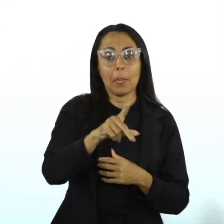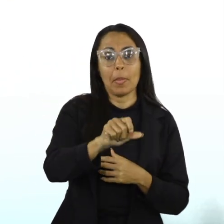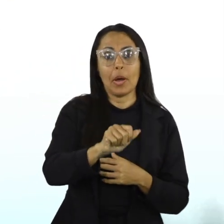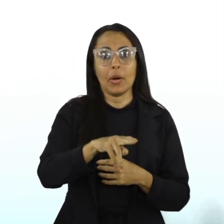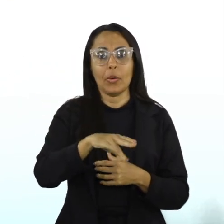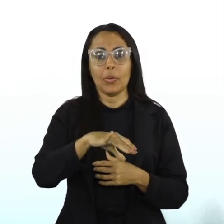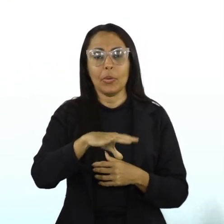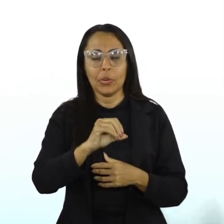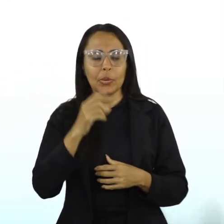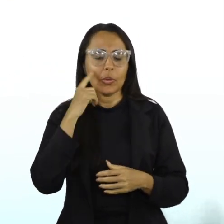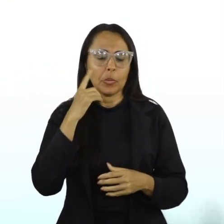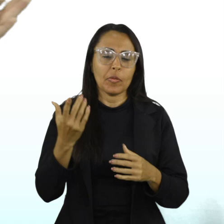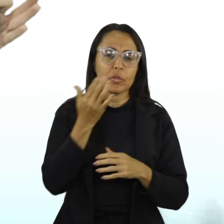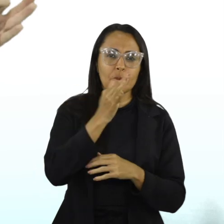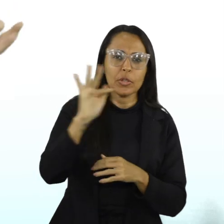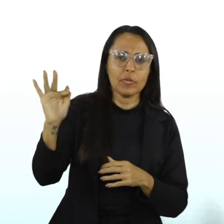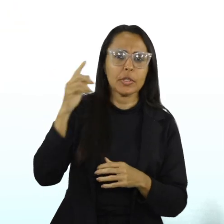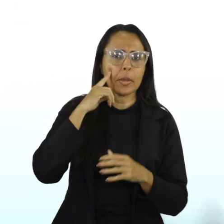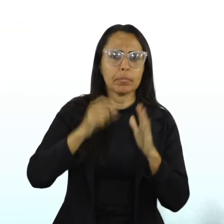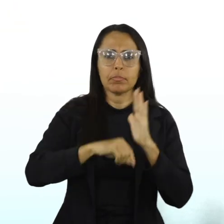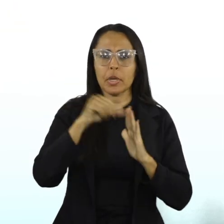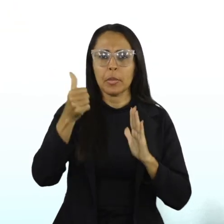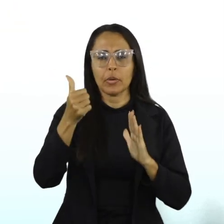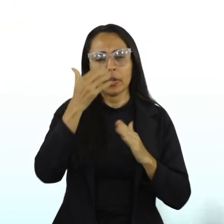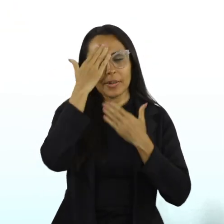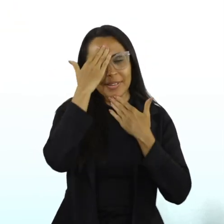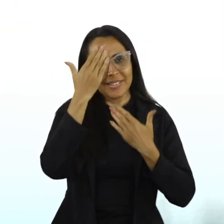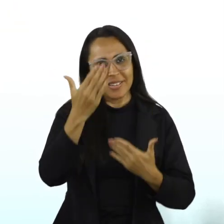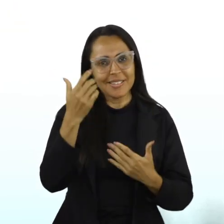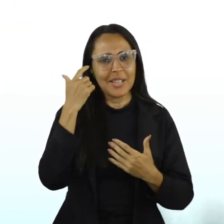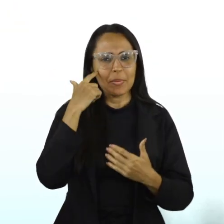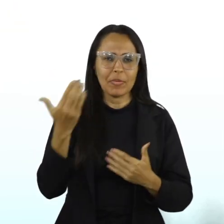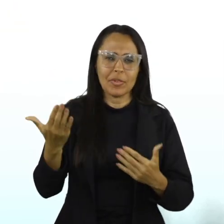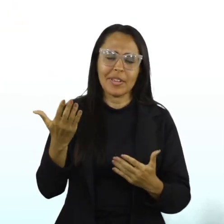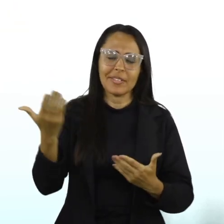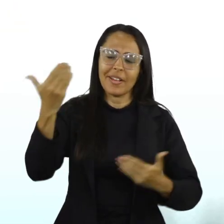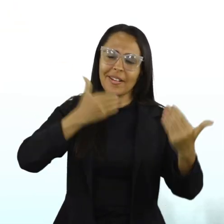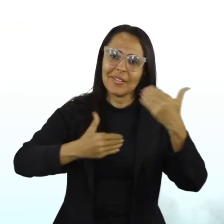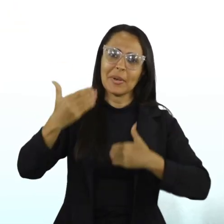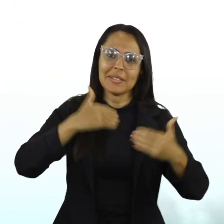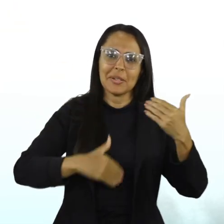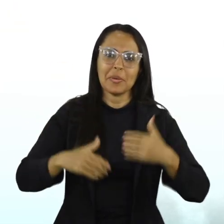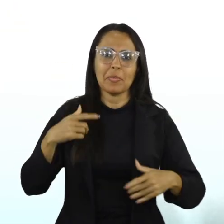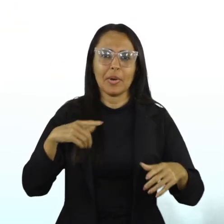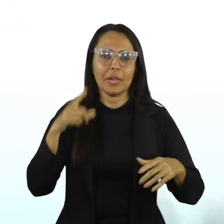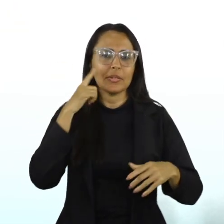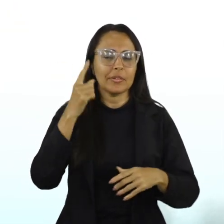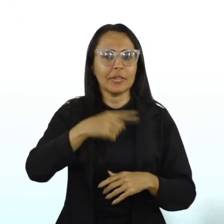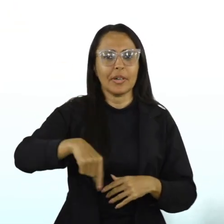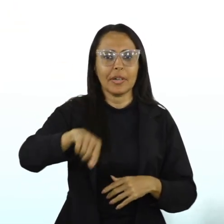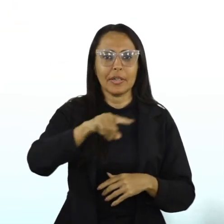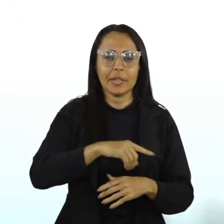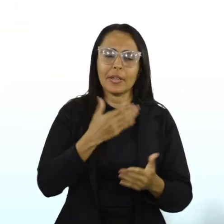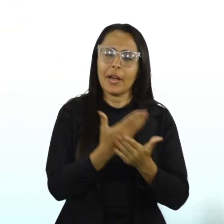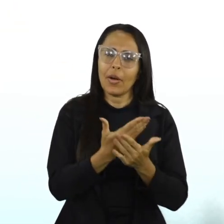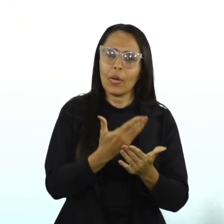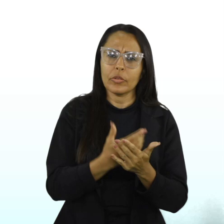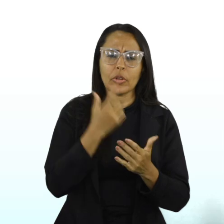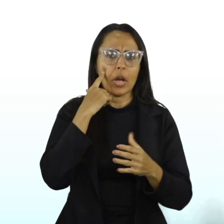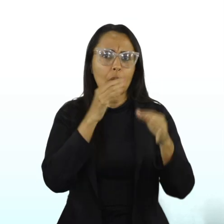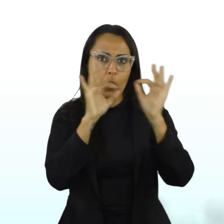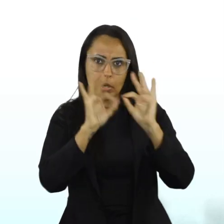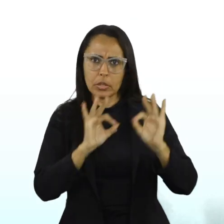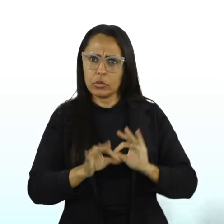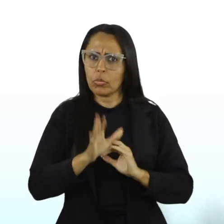sou seu professor de física. Primeiro eu quero te agradecer por você estar me recebendo mais uma vez na sua casa. Bom, e aí, já preparou